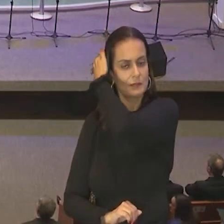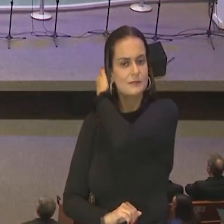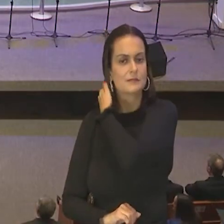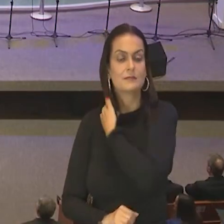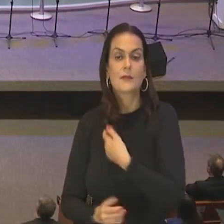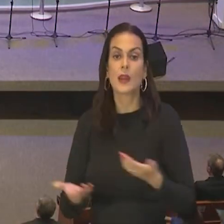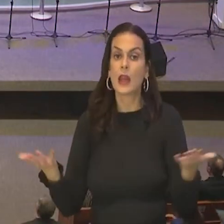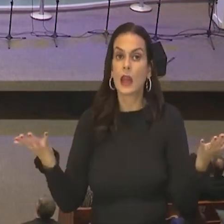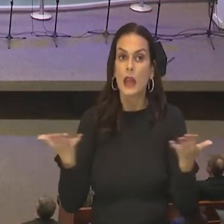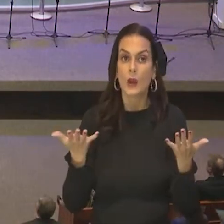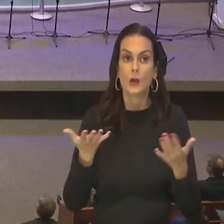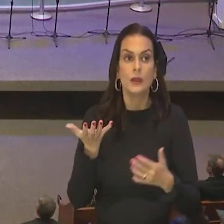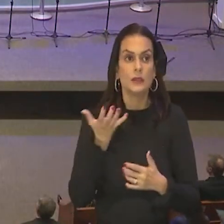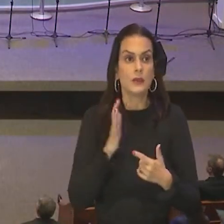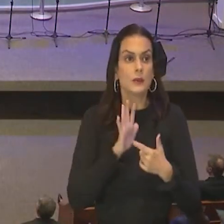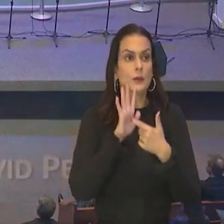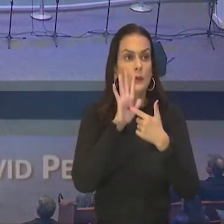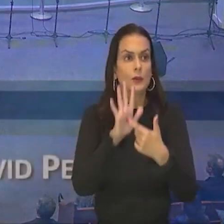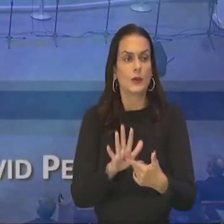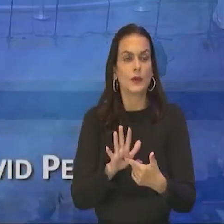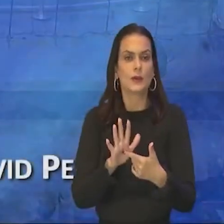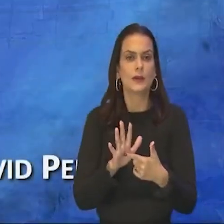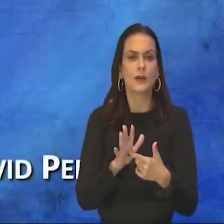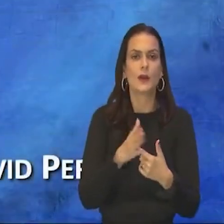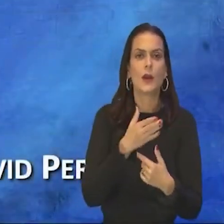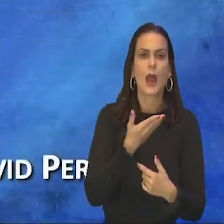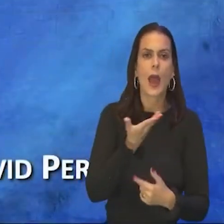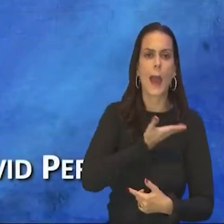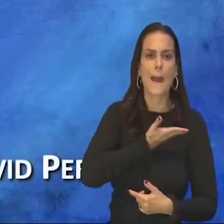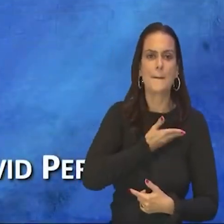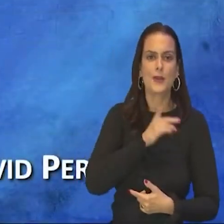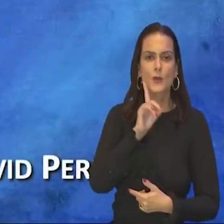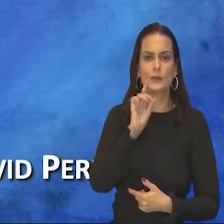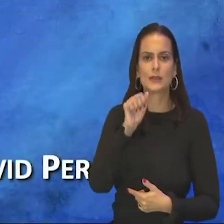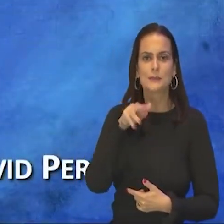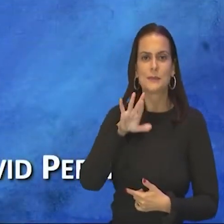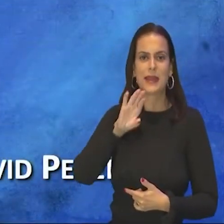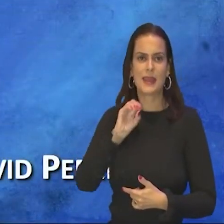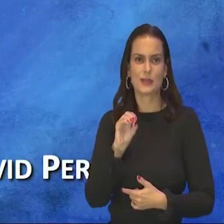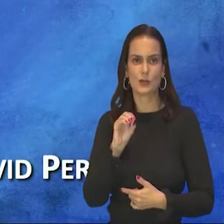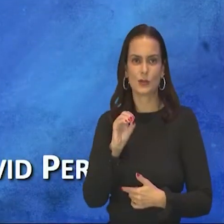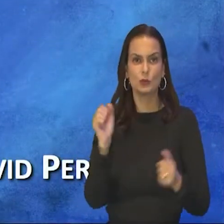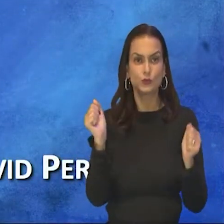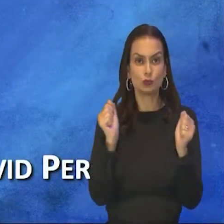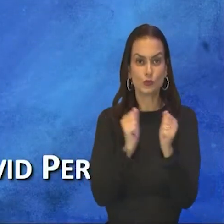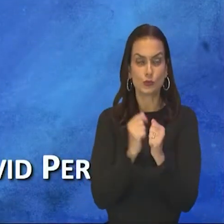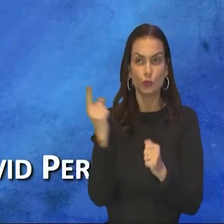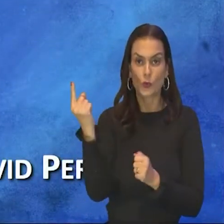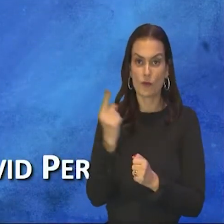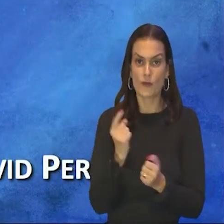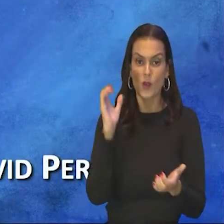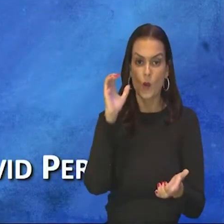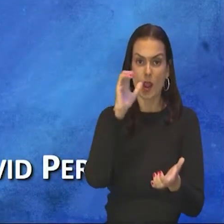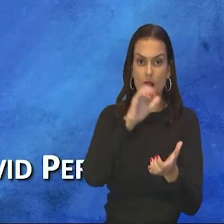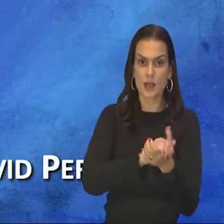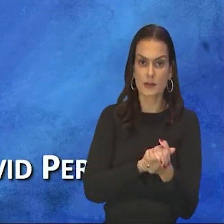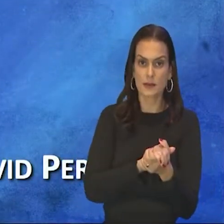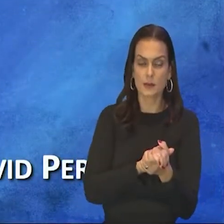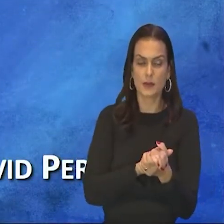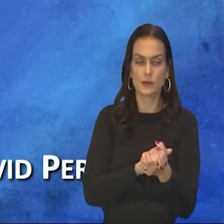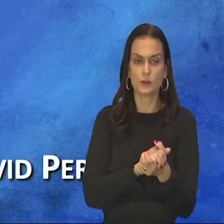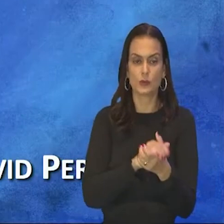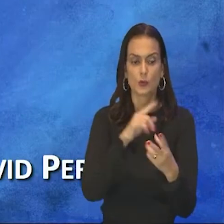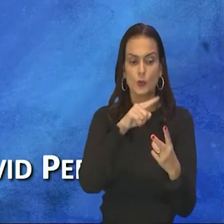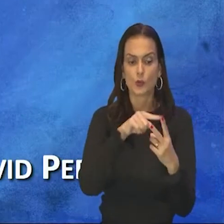Quero destacar aqui a presença do nosso irmão Demétrio, que desde ontem está conosco. Ele veio para o casamento do Jordan, da